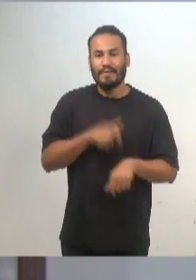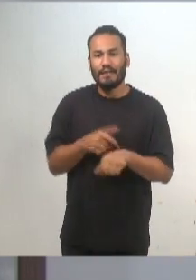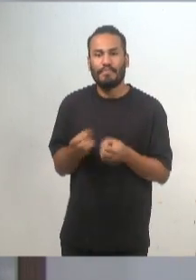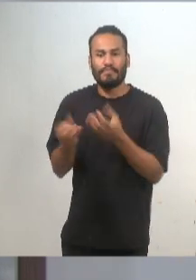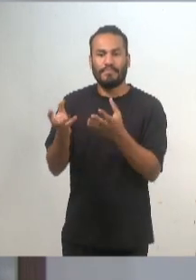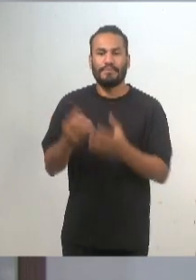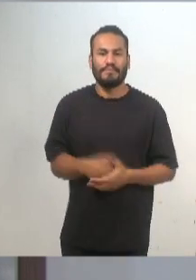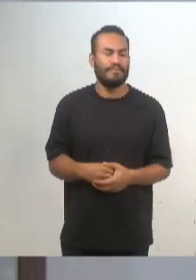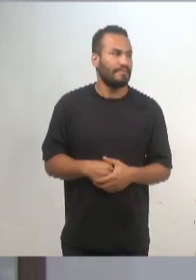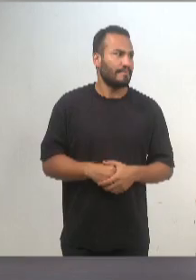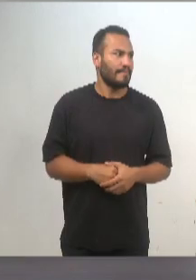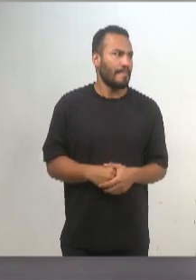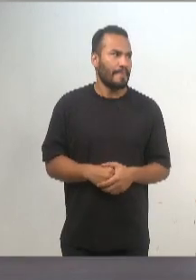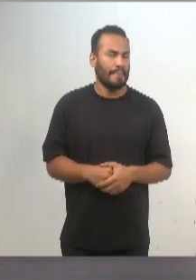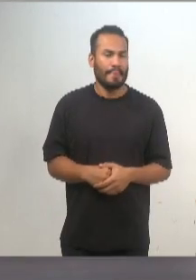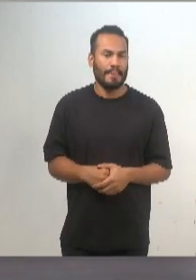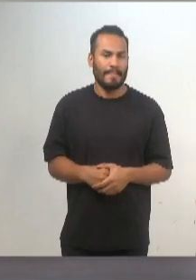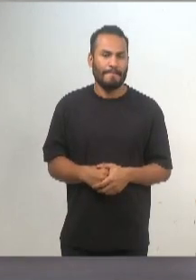parte.